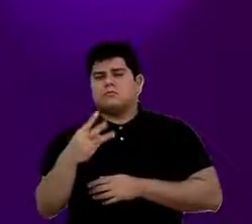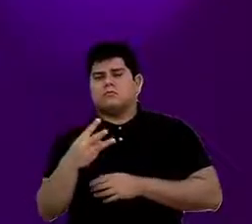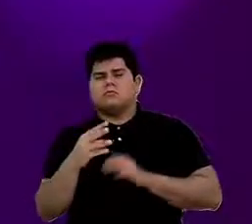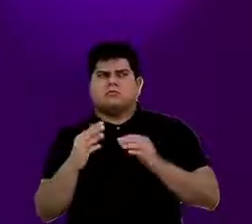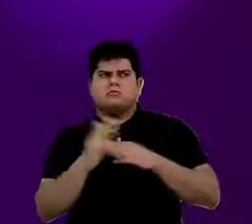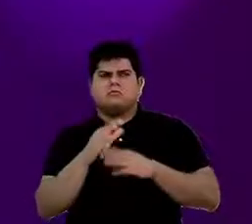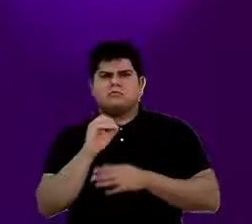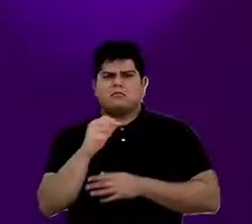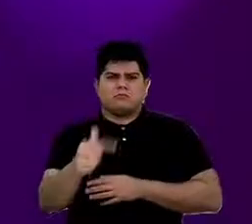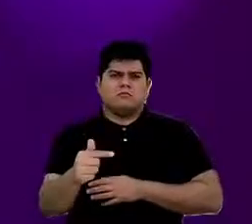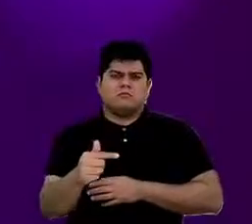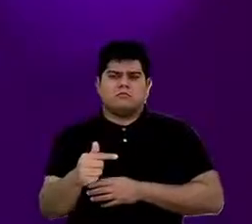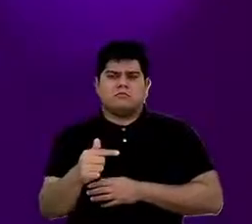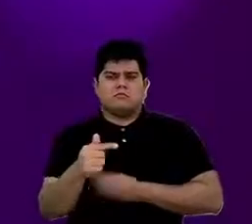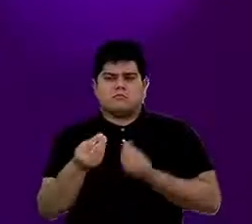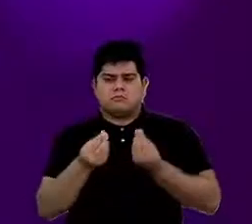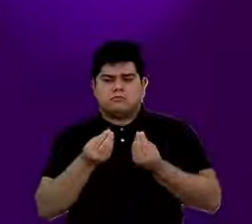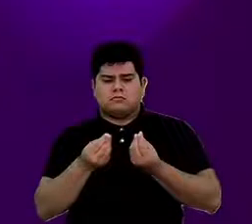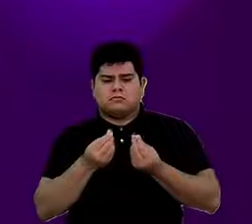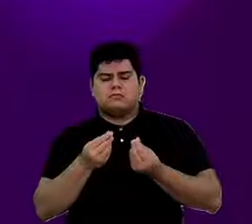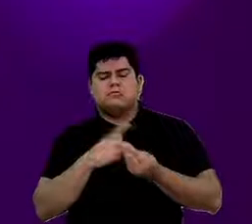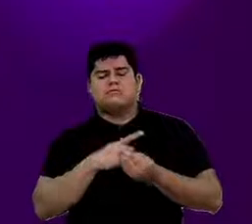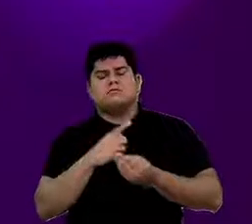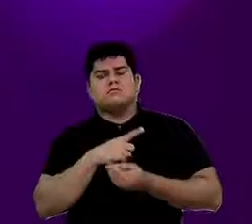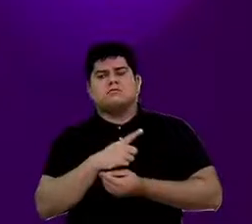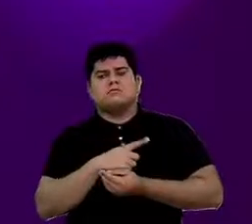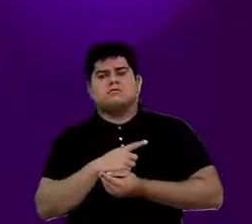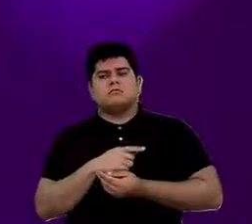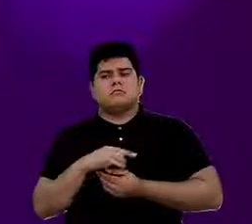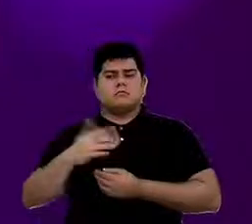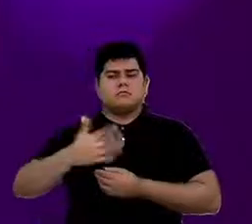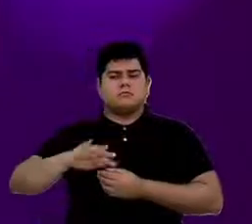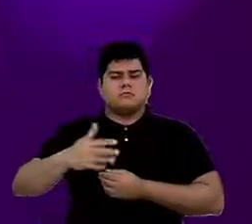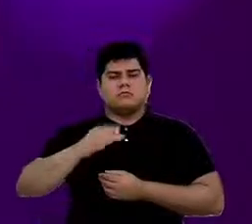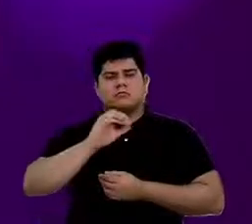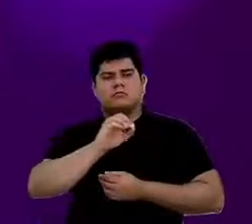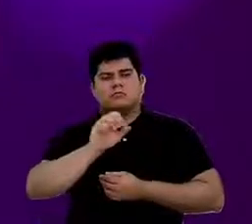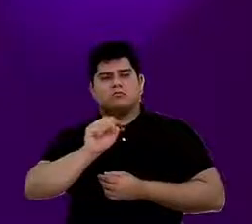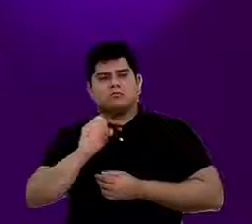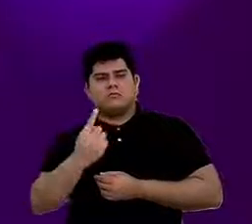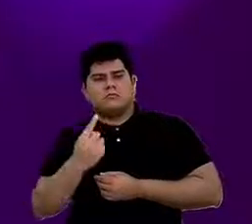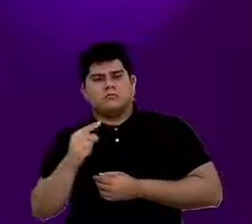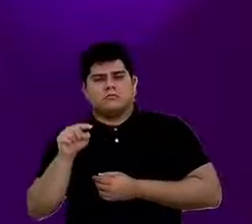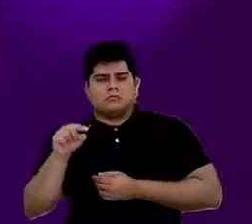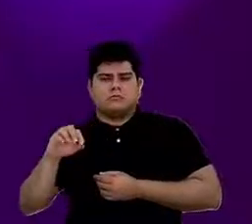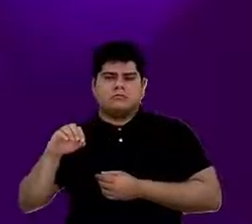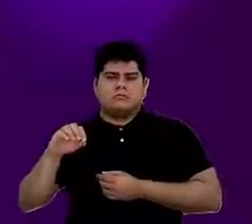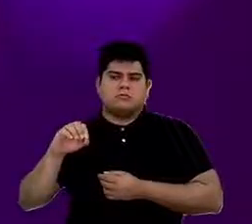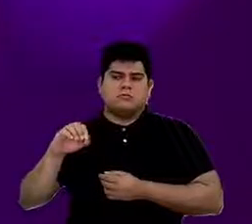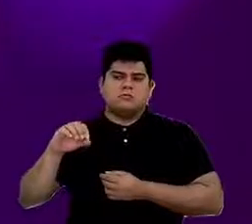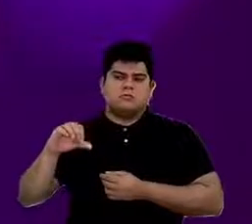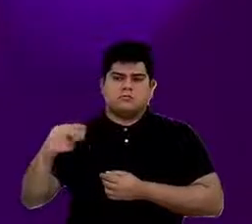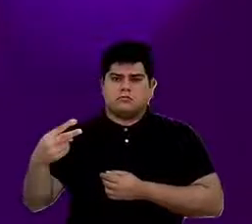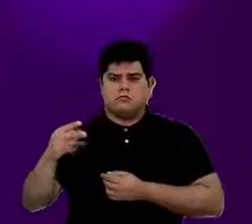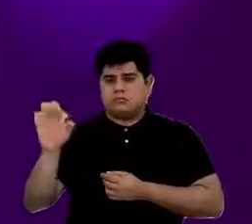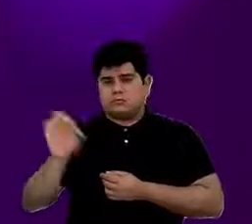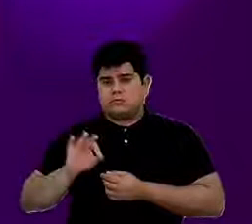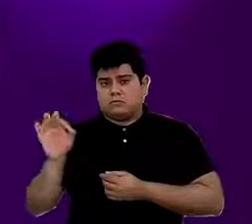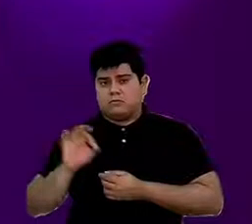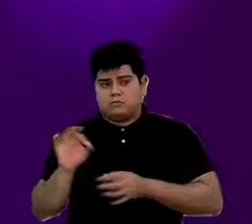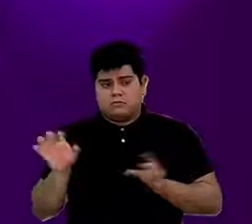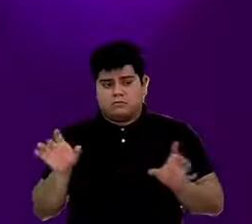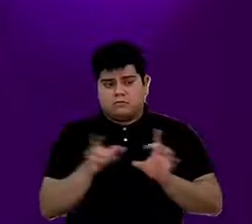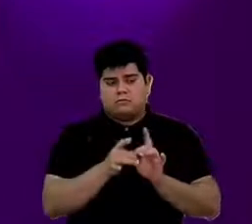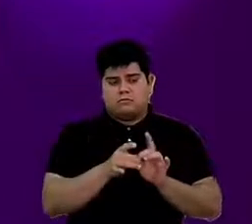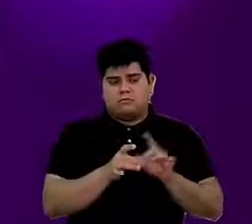0,7. A acurácia variou entre 0,81% a 0,92%, e a